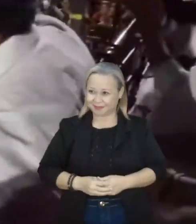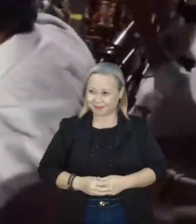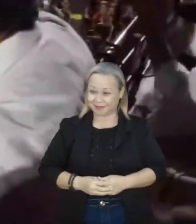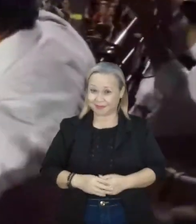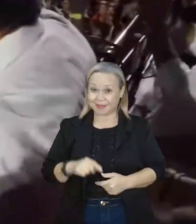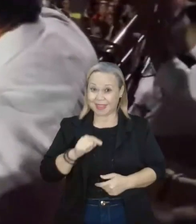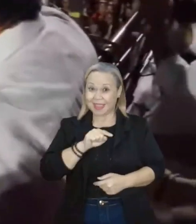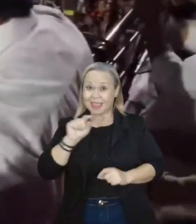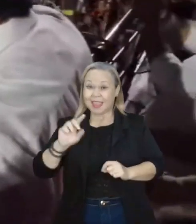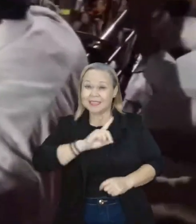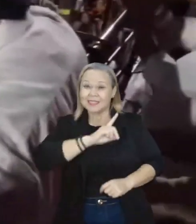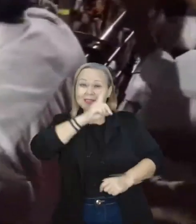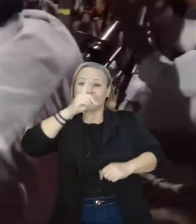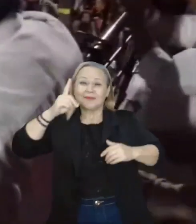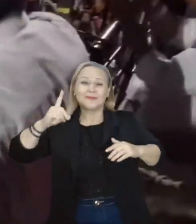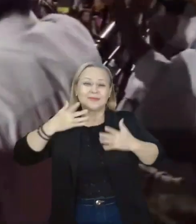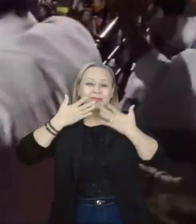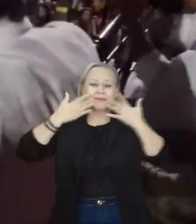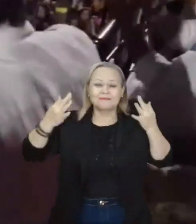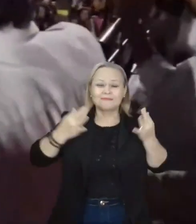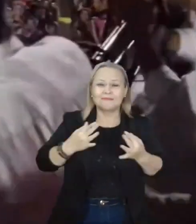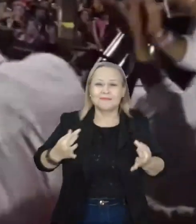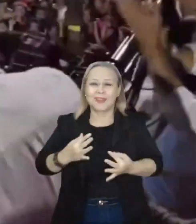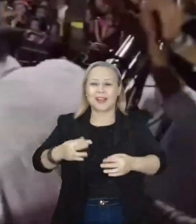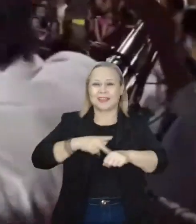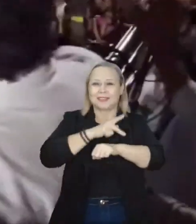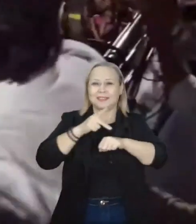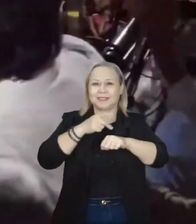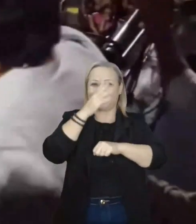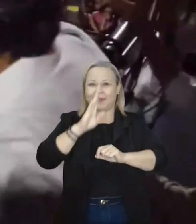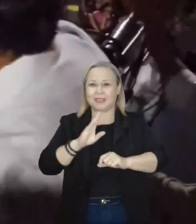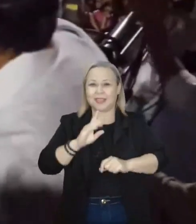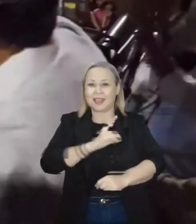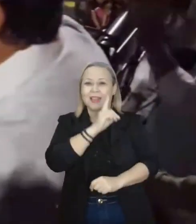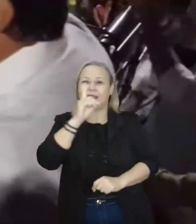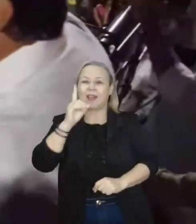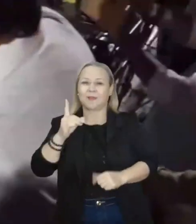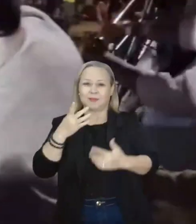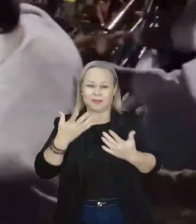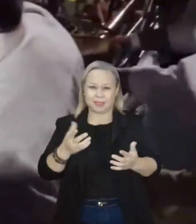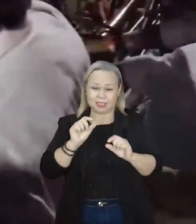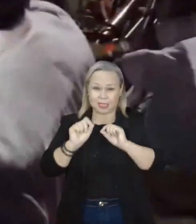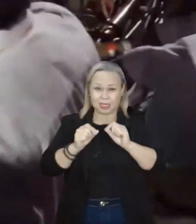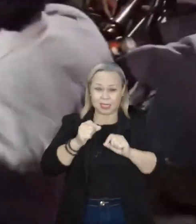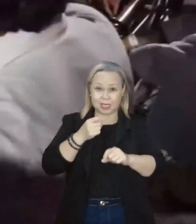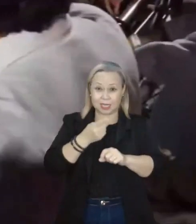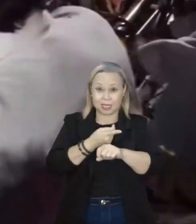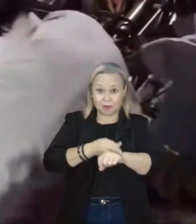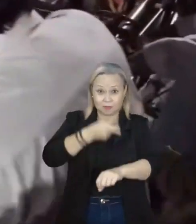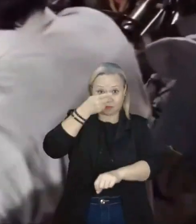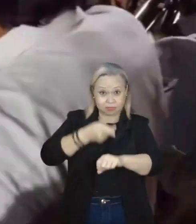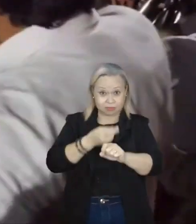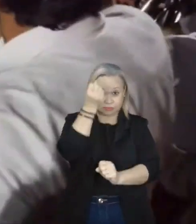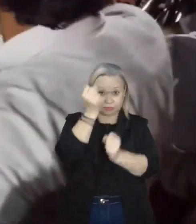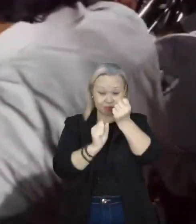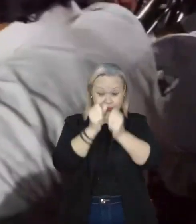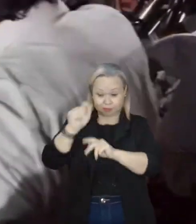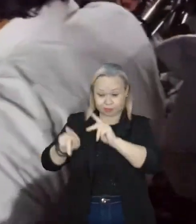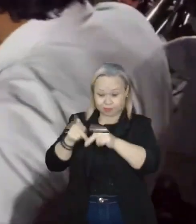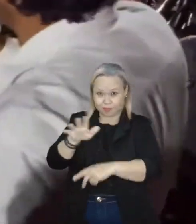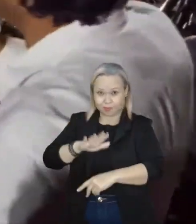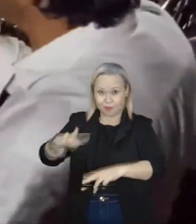Esse é um dia feliz desse país. É um dia que um metalúrgico do povo, retirante